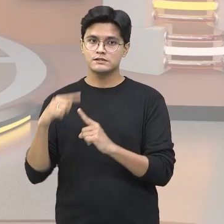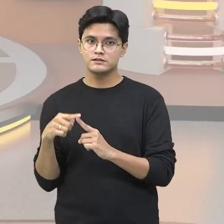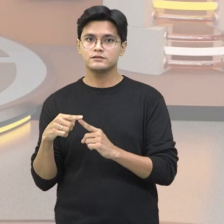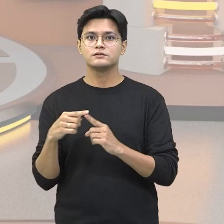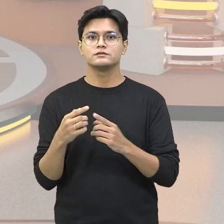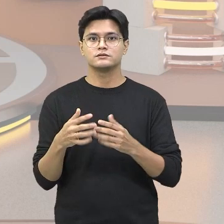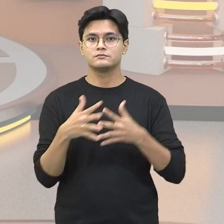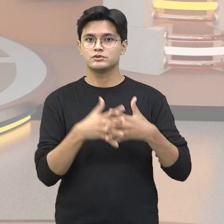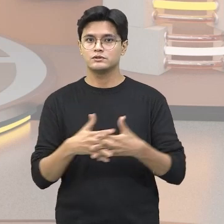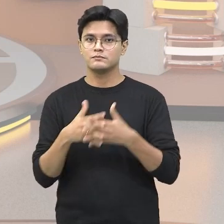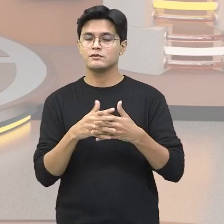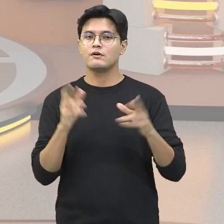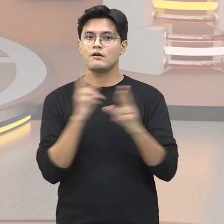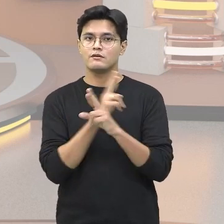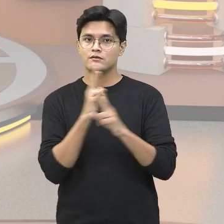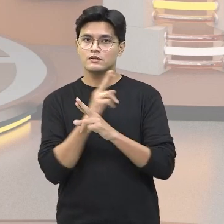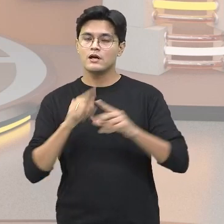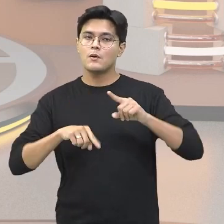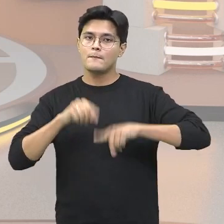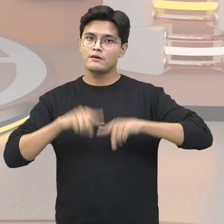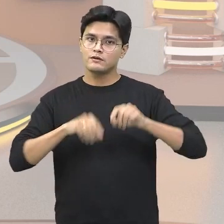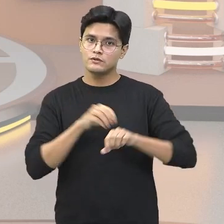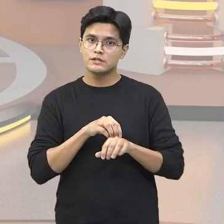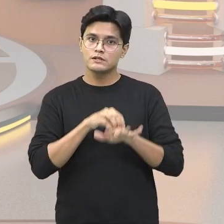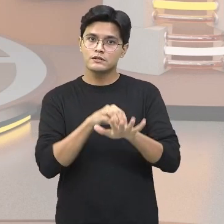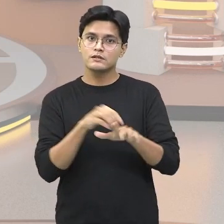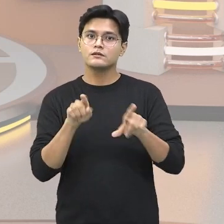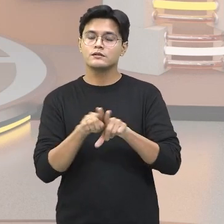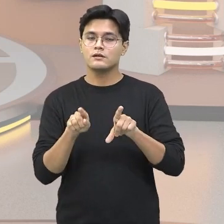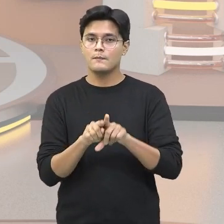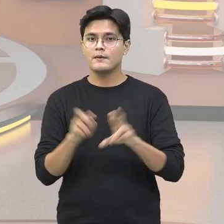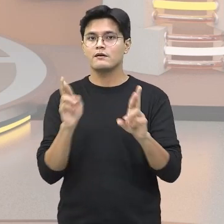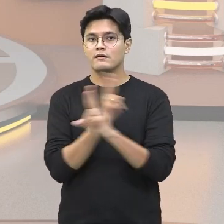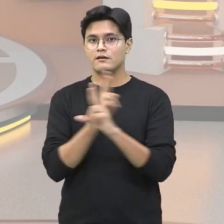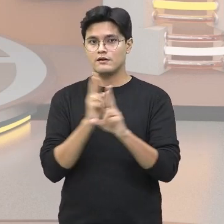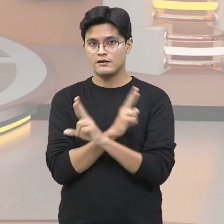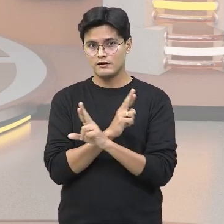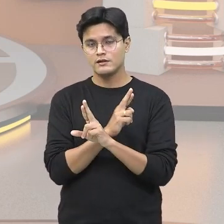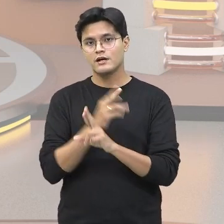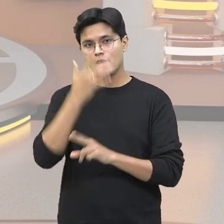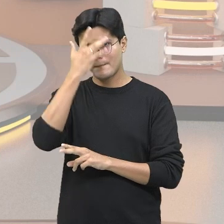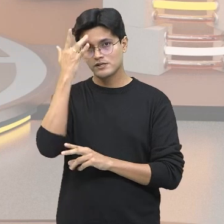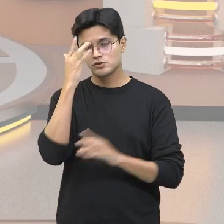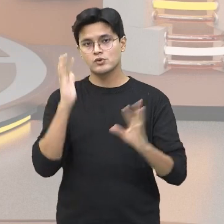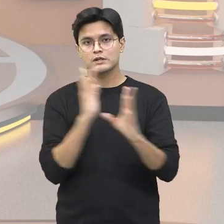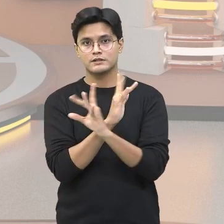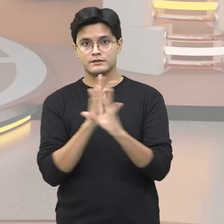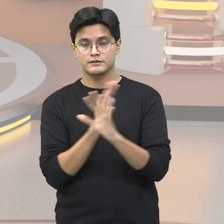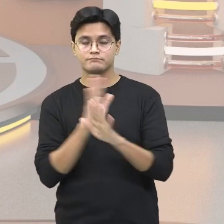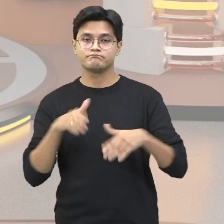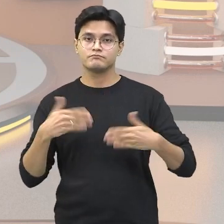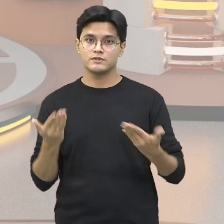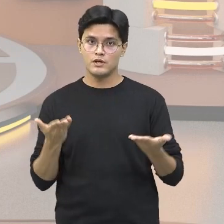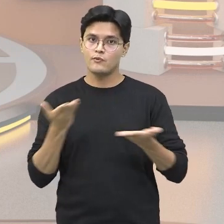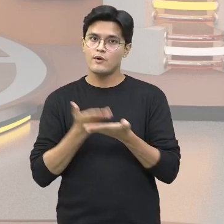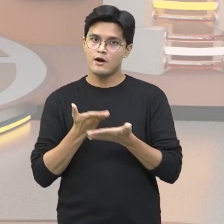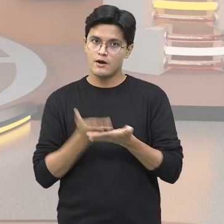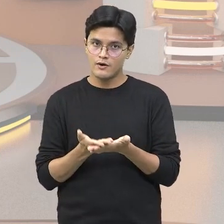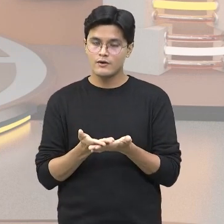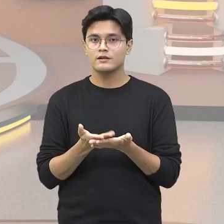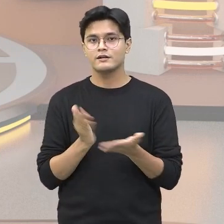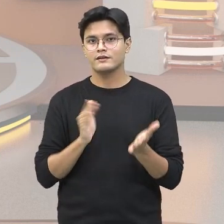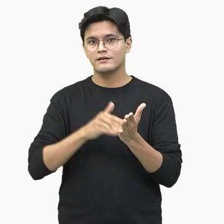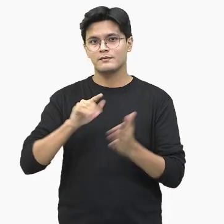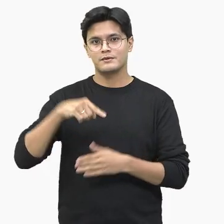ao fluxo de mercadorias que nós observamos e também com relação ao fluxo de pessoas e essa foi a nossa aula e até uma